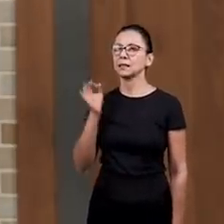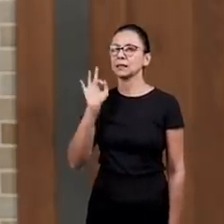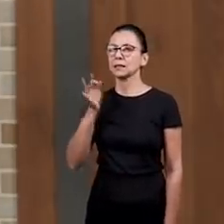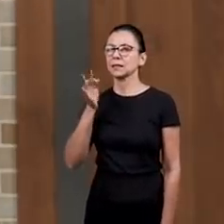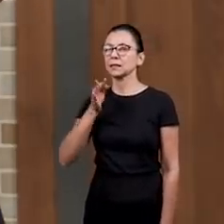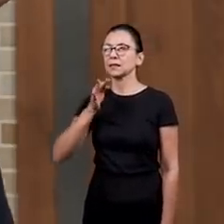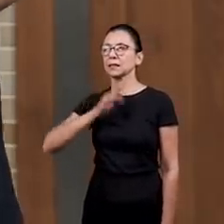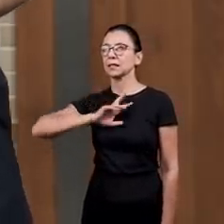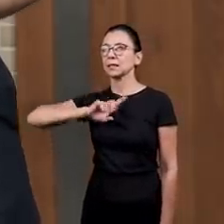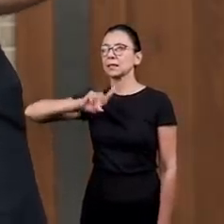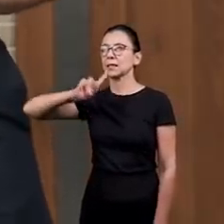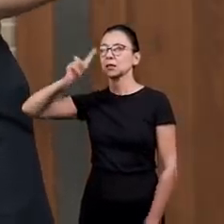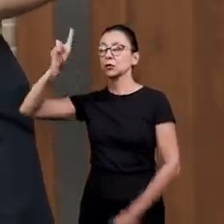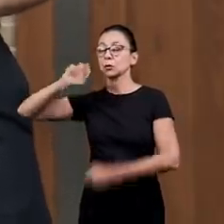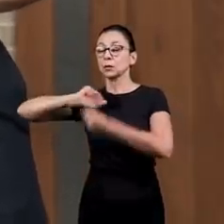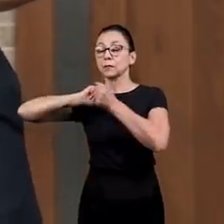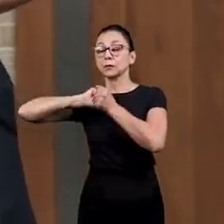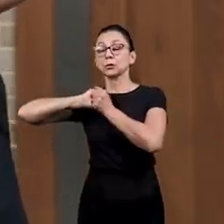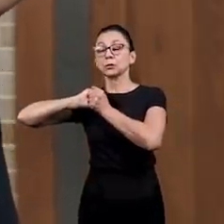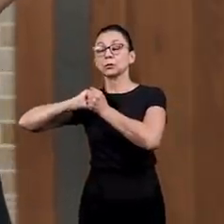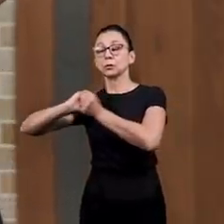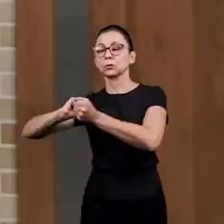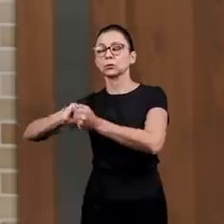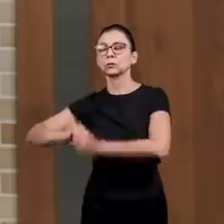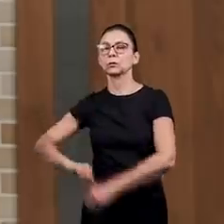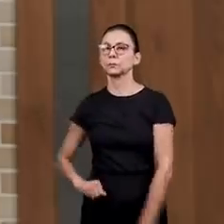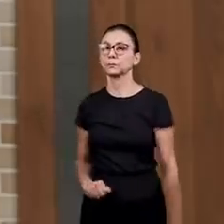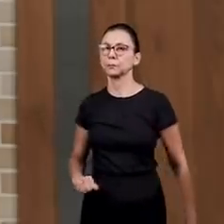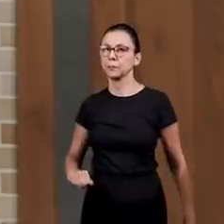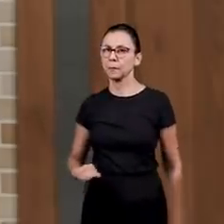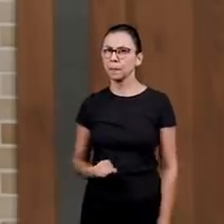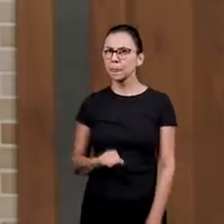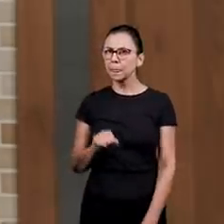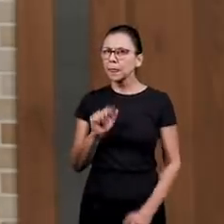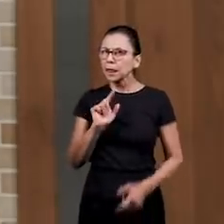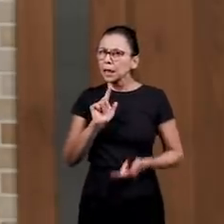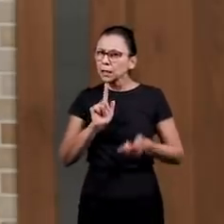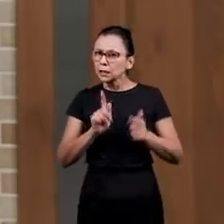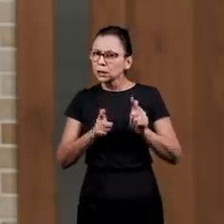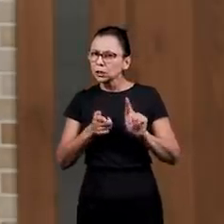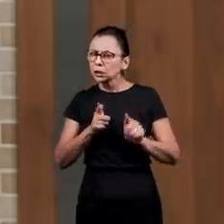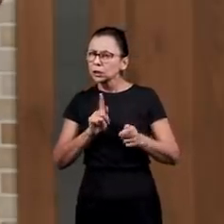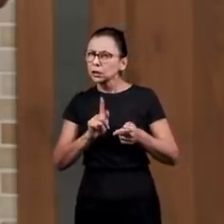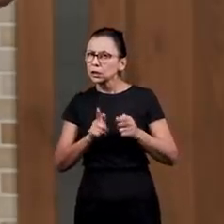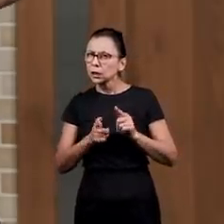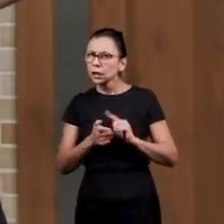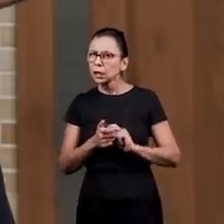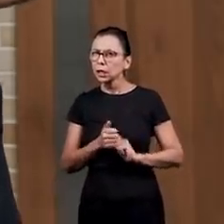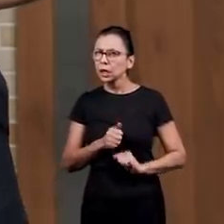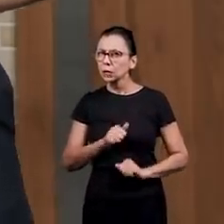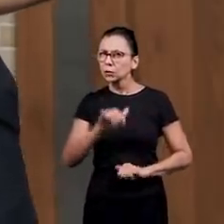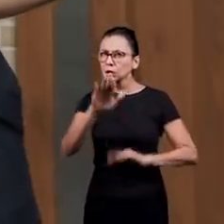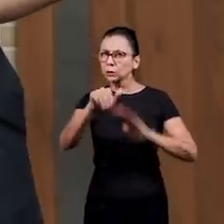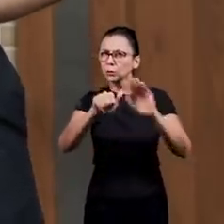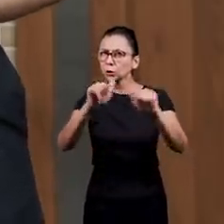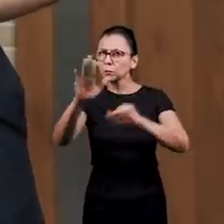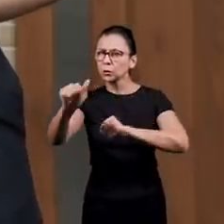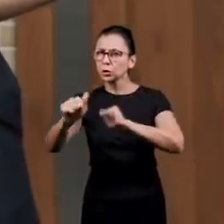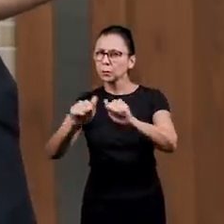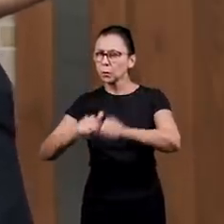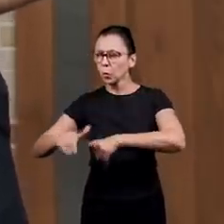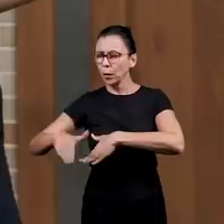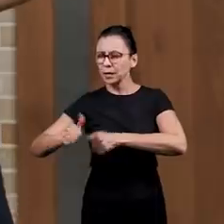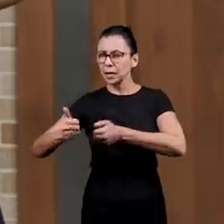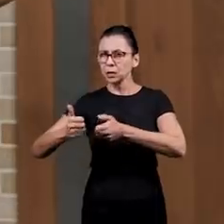estava com ele. Então Gideão chamou 32 mil homens para guerrear contra os